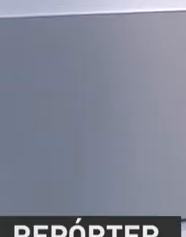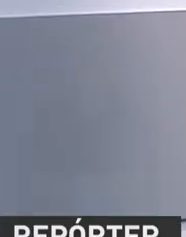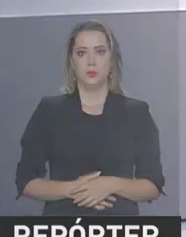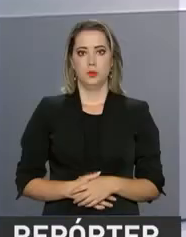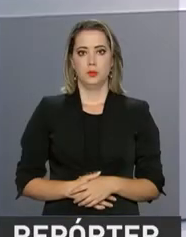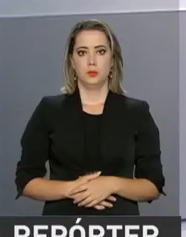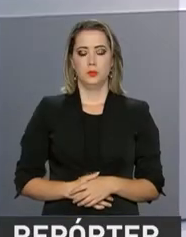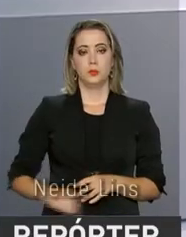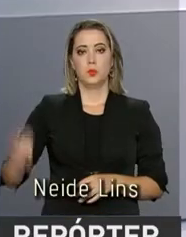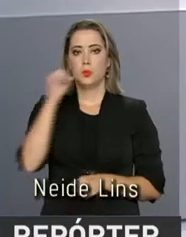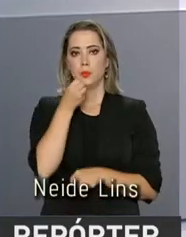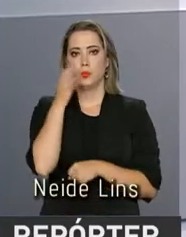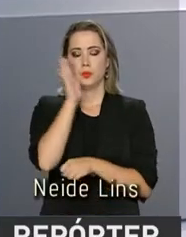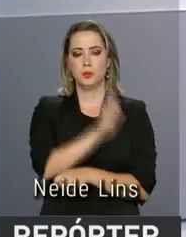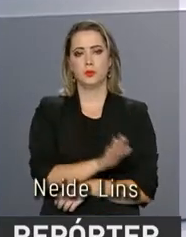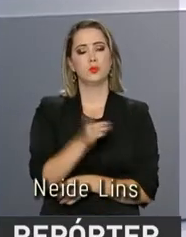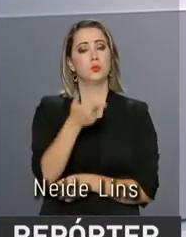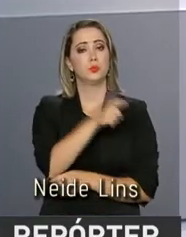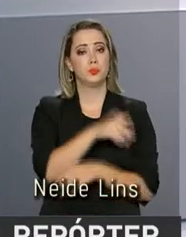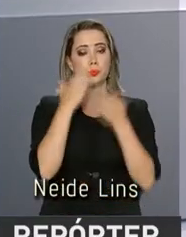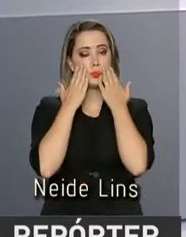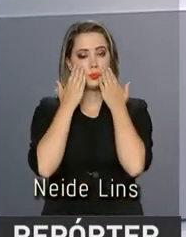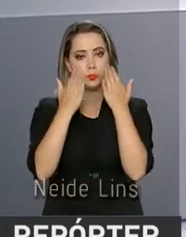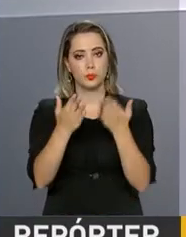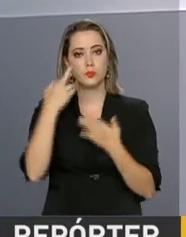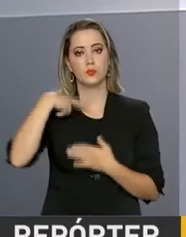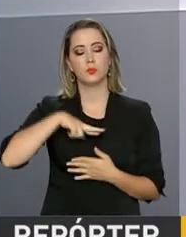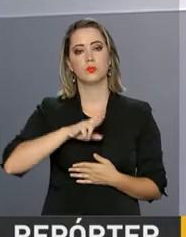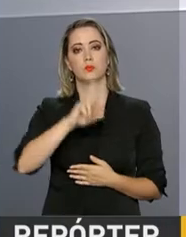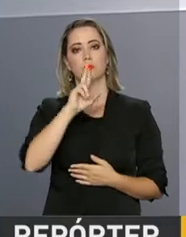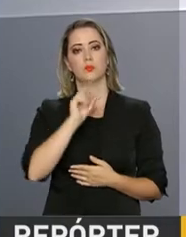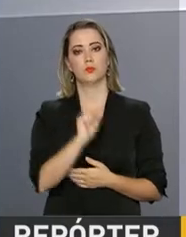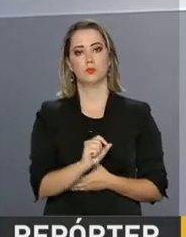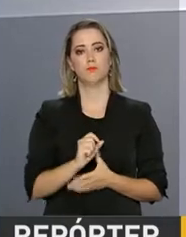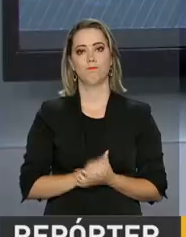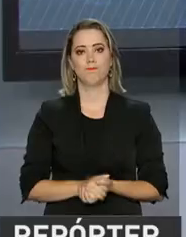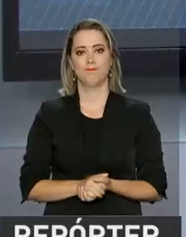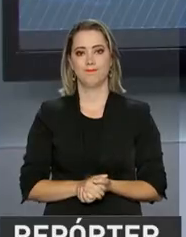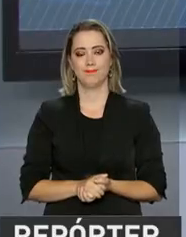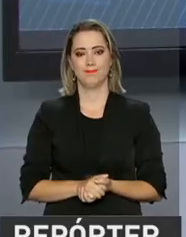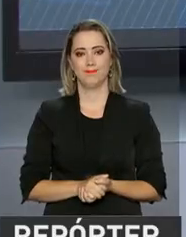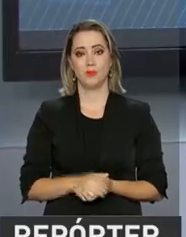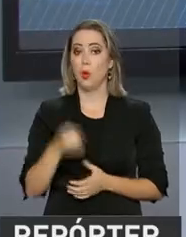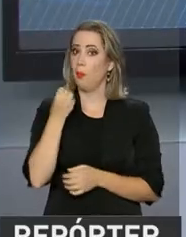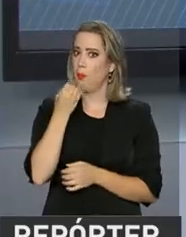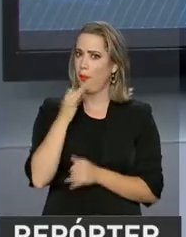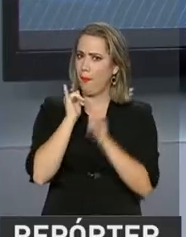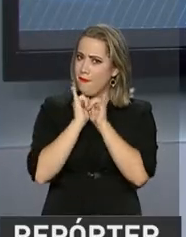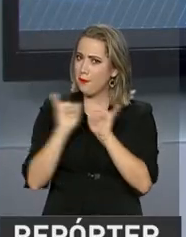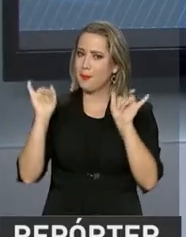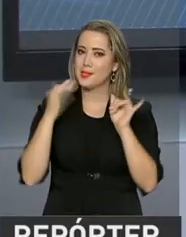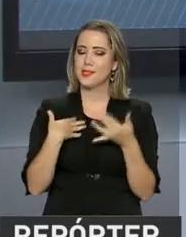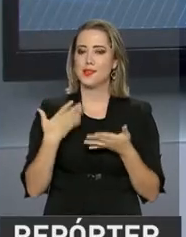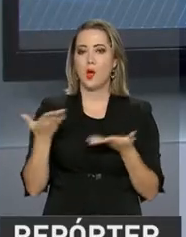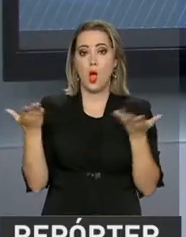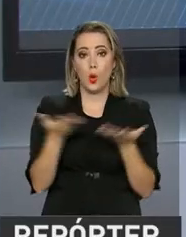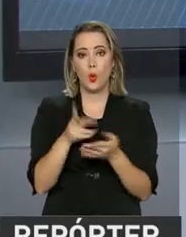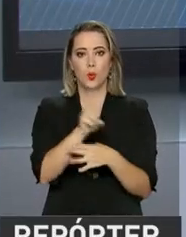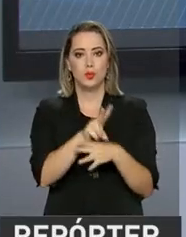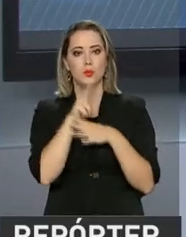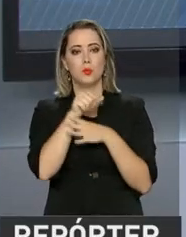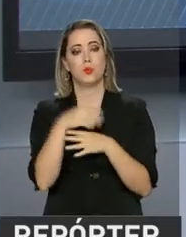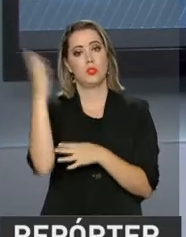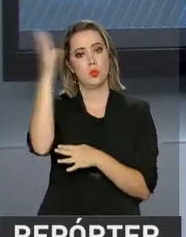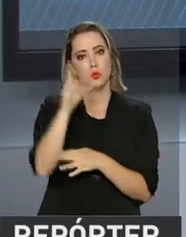olá boa tarde no ar mais uma edição do repórter nbr uma boa notícia o mercado de crédito brasileiro